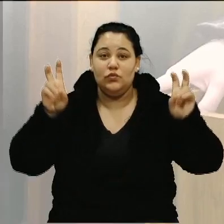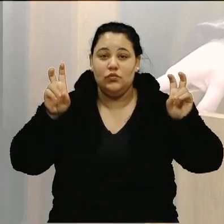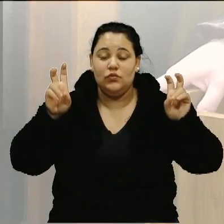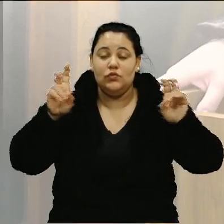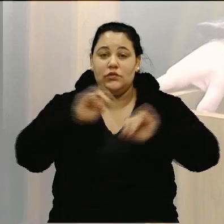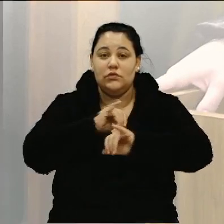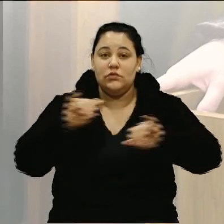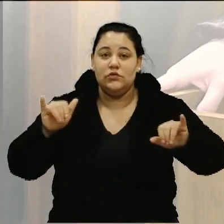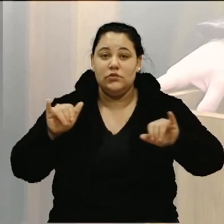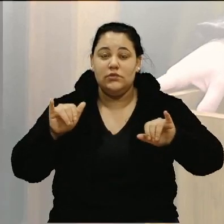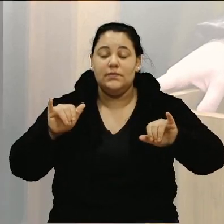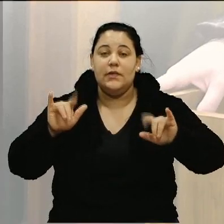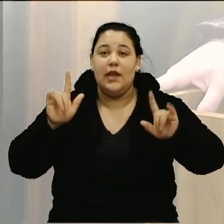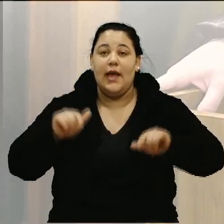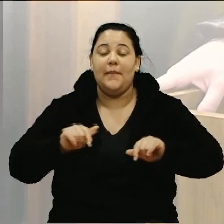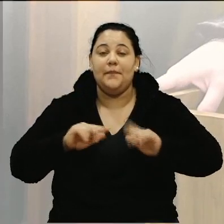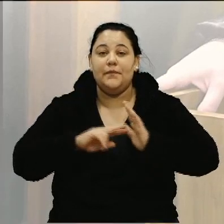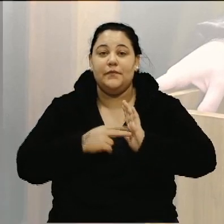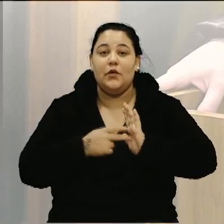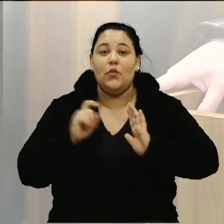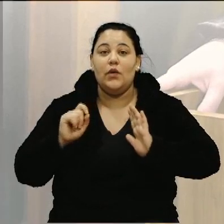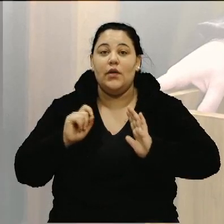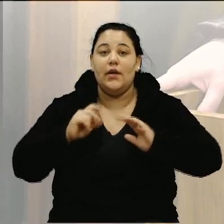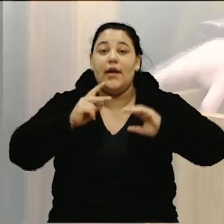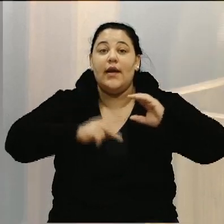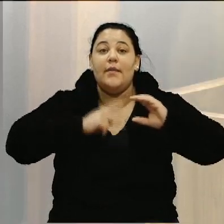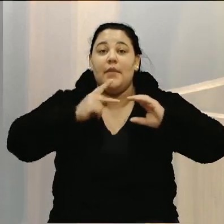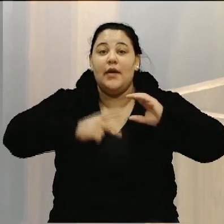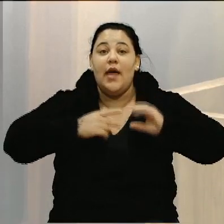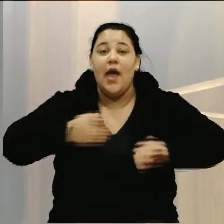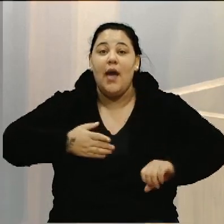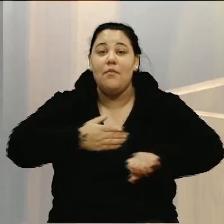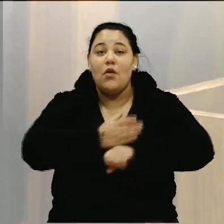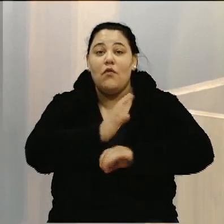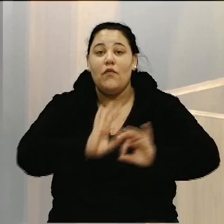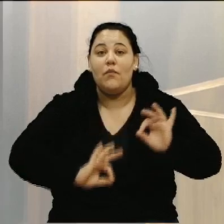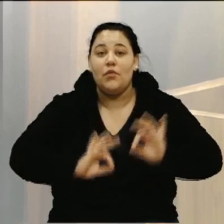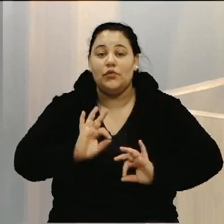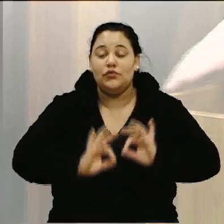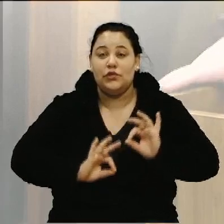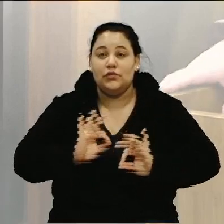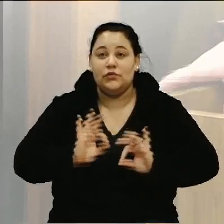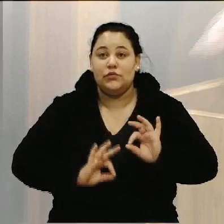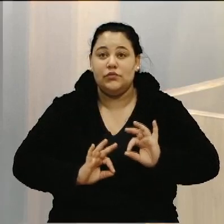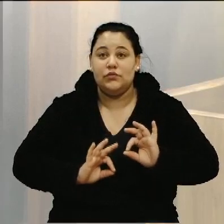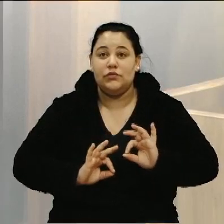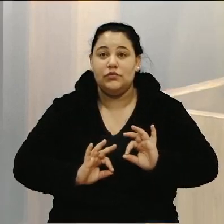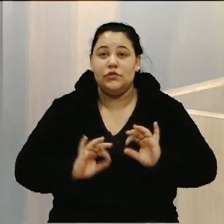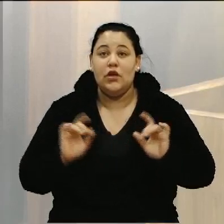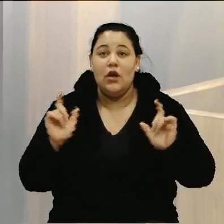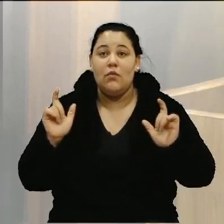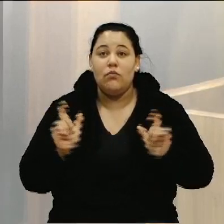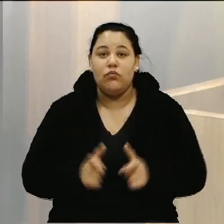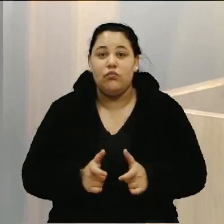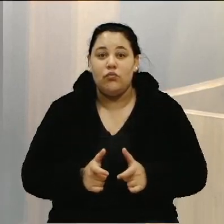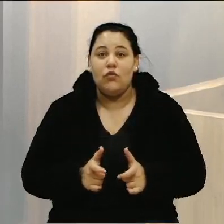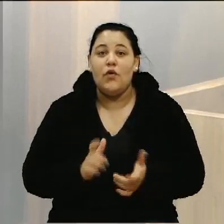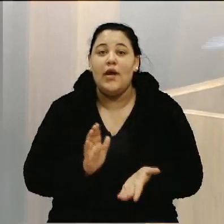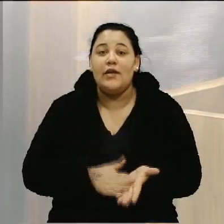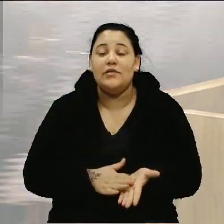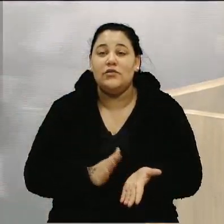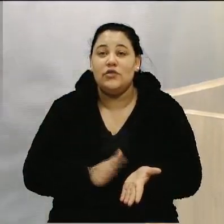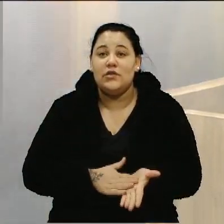é o seguinte: Câmara aprova projeto que reduz